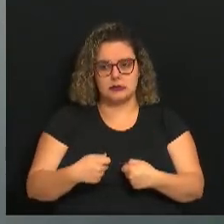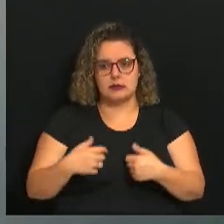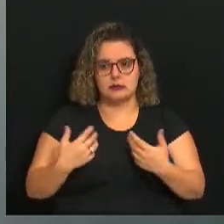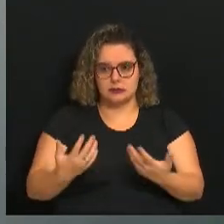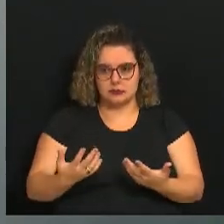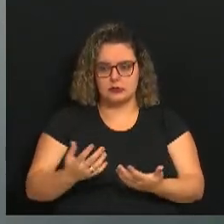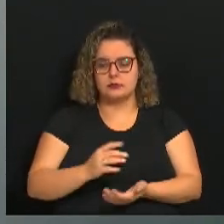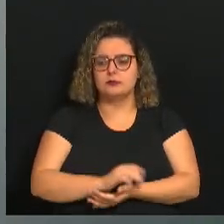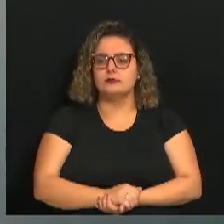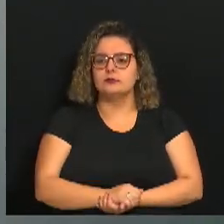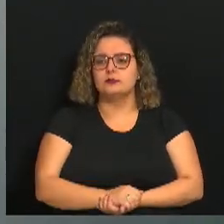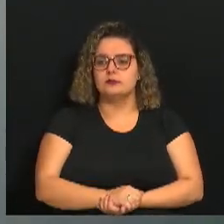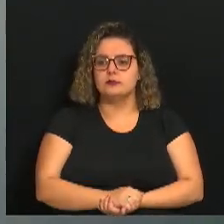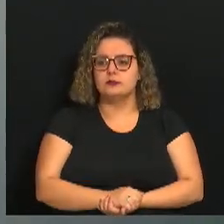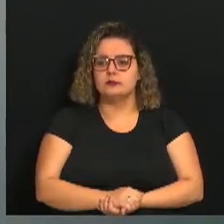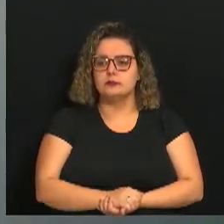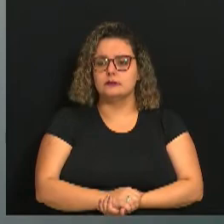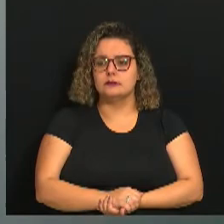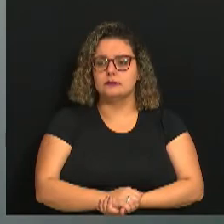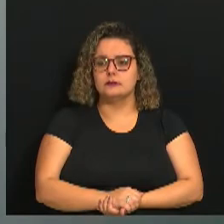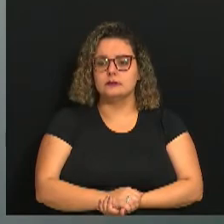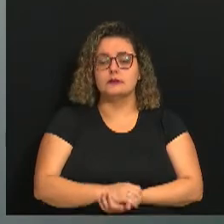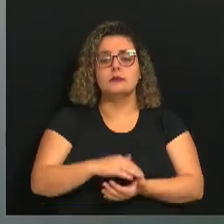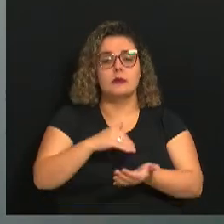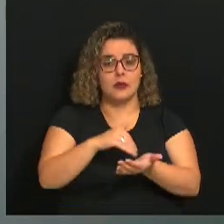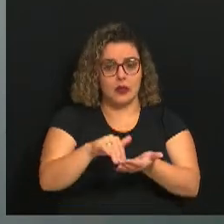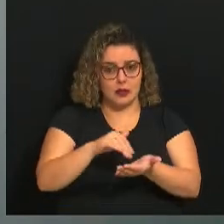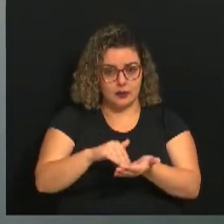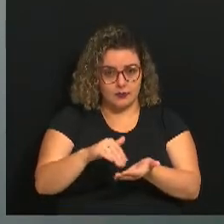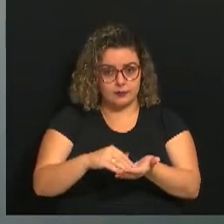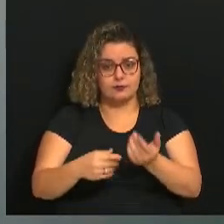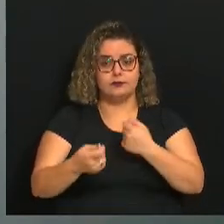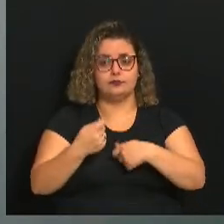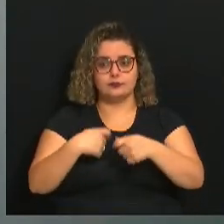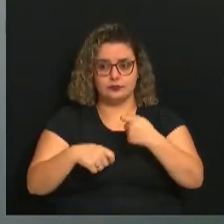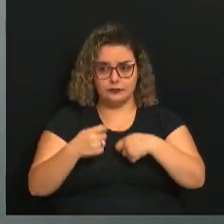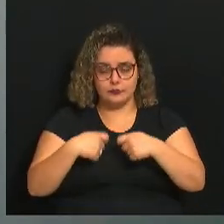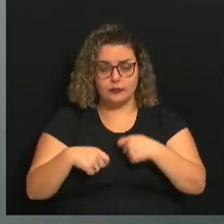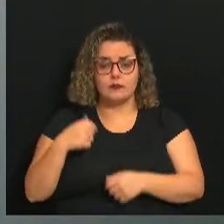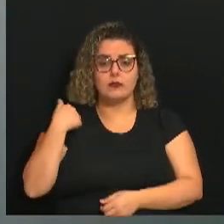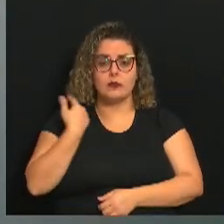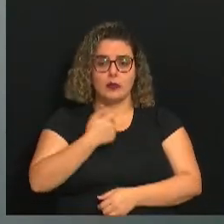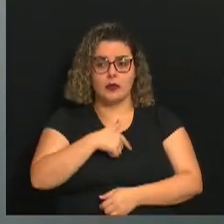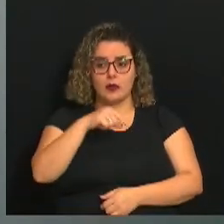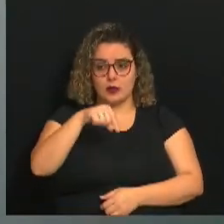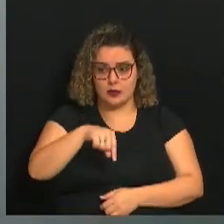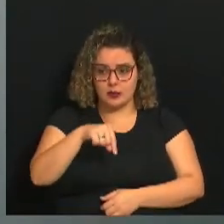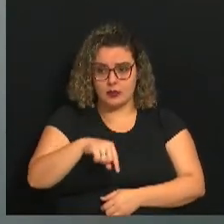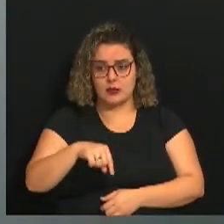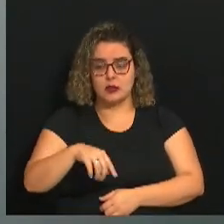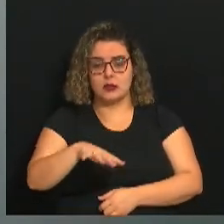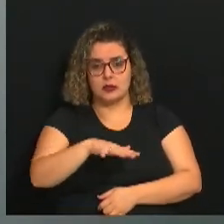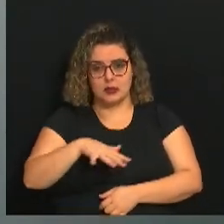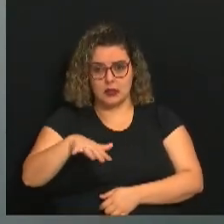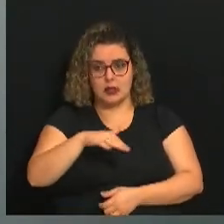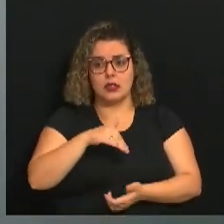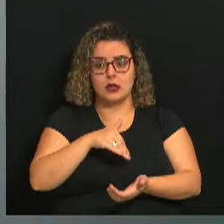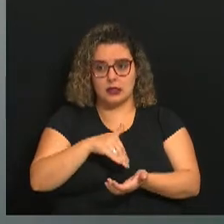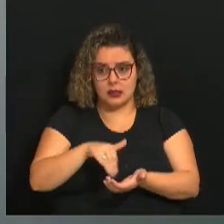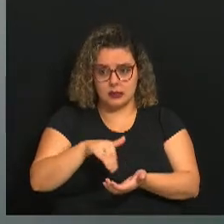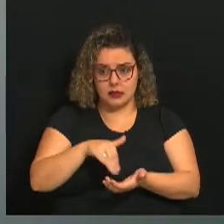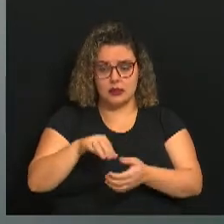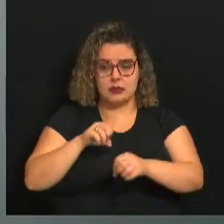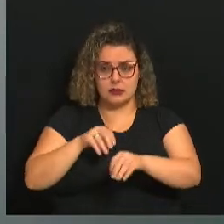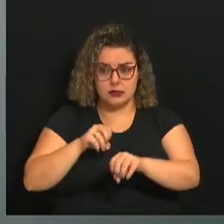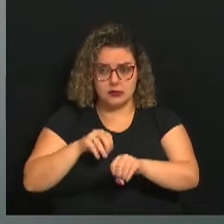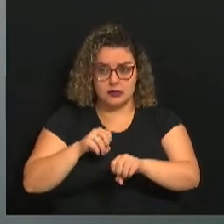mais pela Secretaria de Administração. Então, nós aqui, nós da Educação, nós indicamos